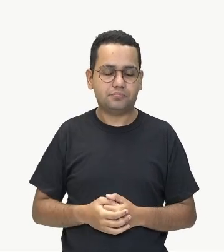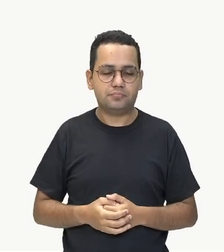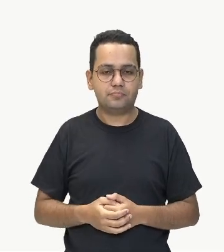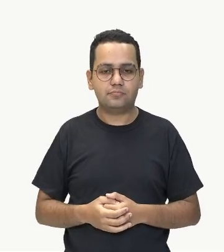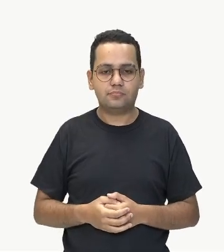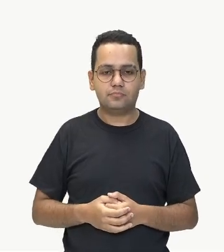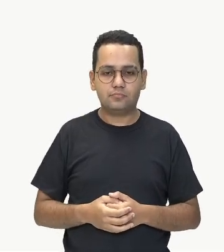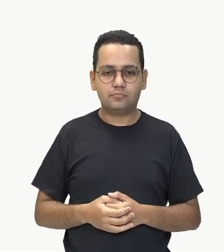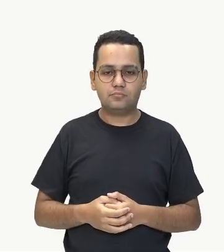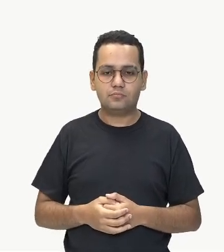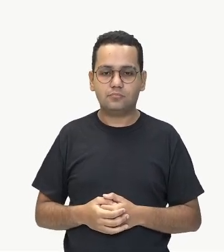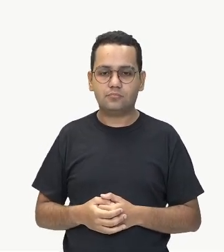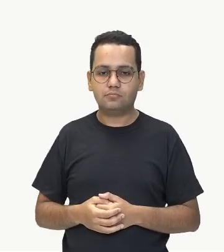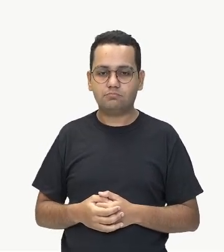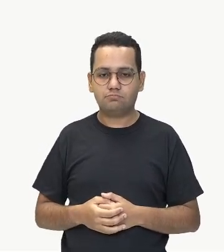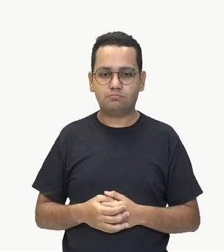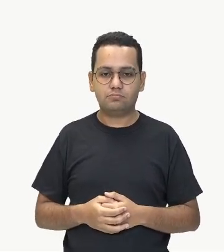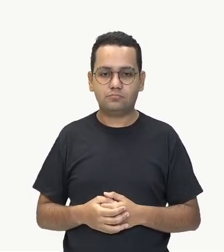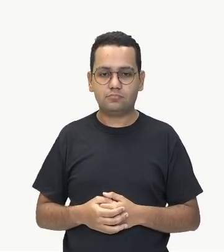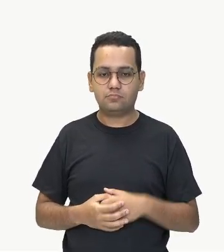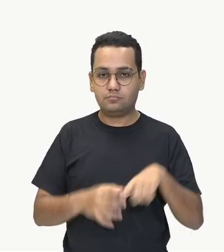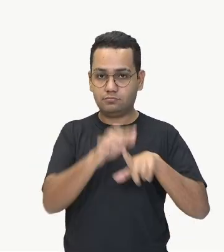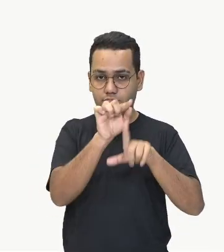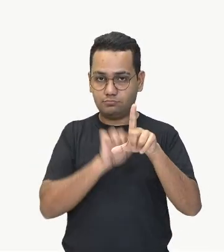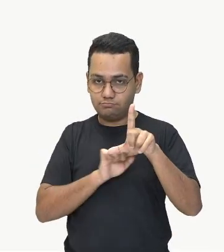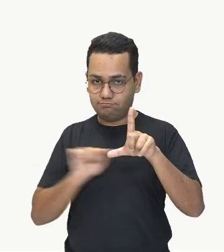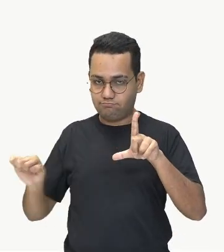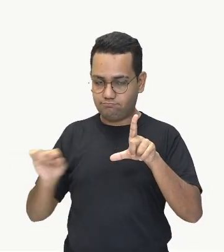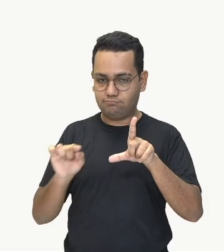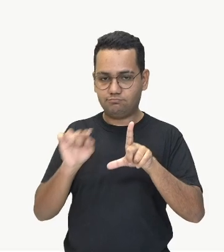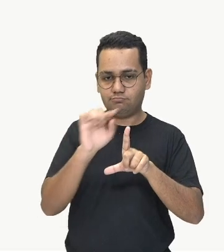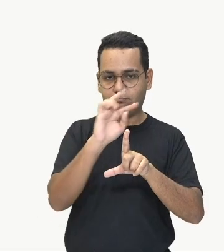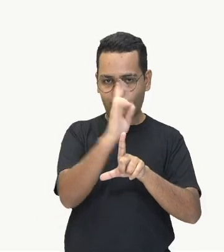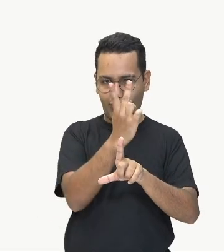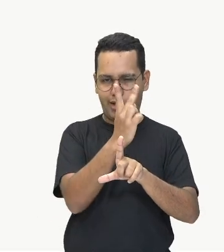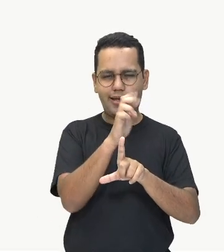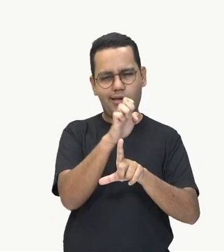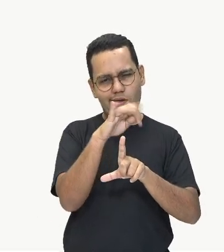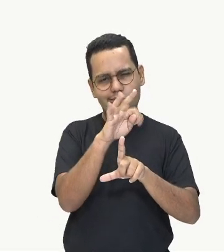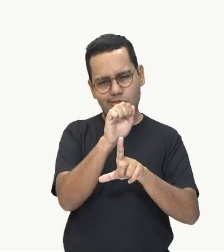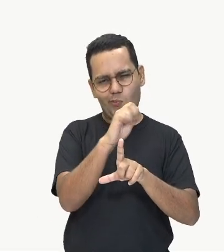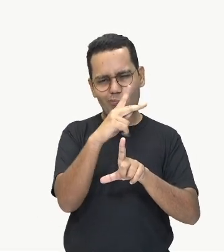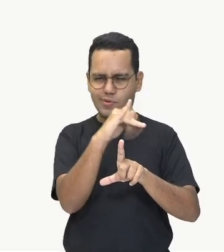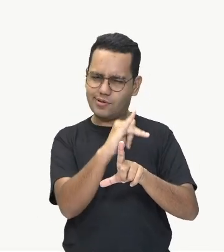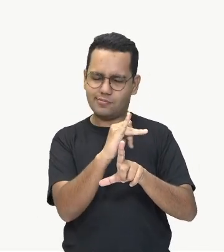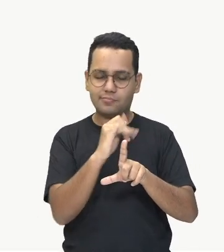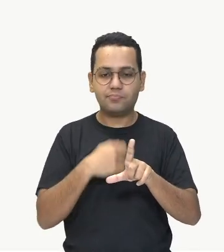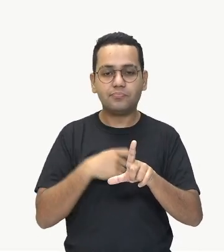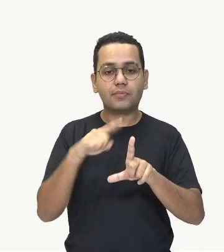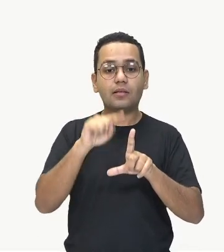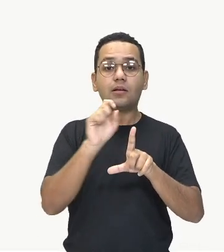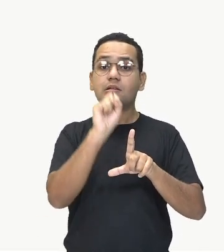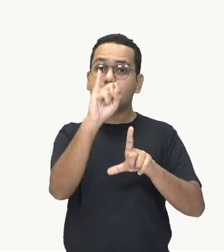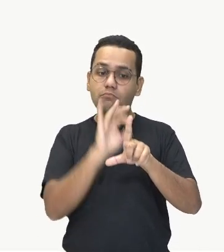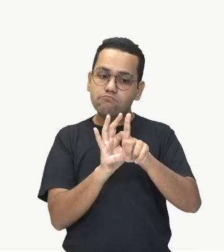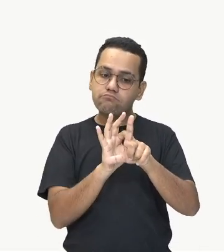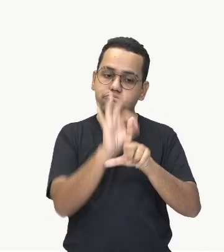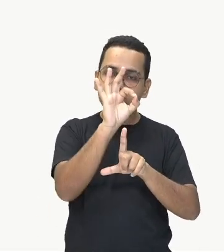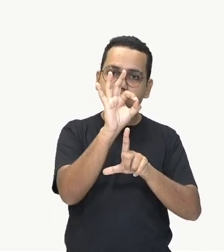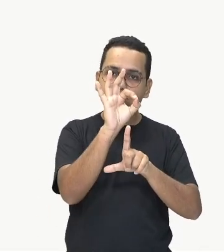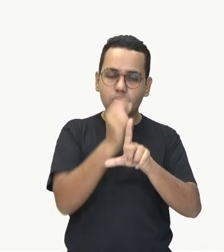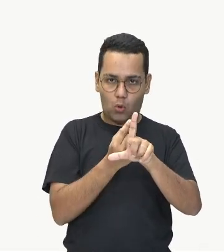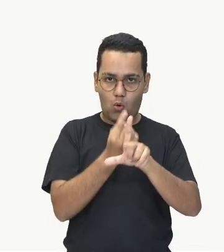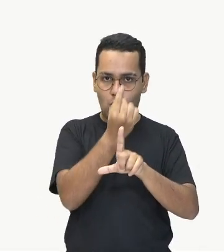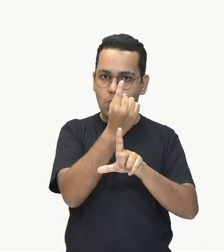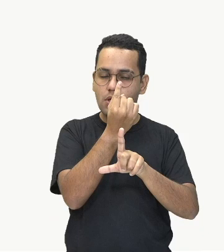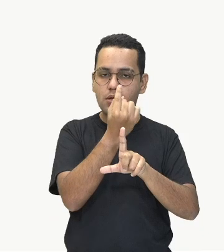entalpia olha aqui ó então a medida que sobe nós temos a entalpia subindo e à medida que a gente vai pra direita